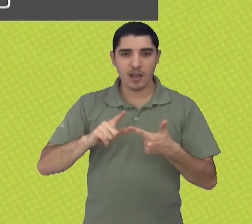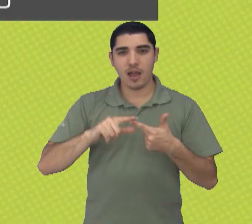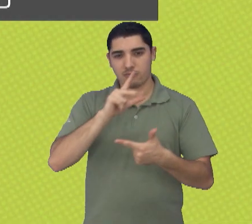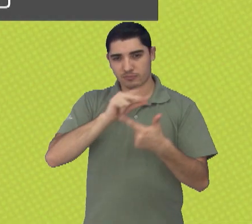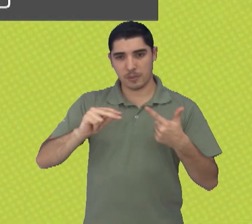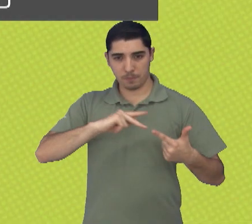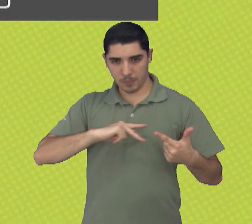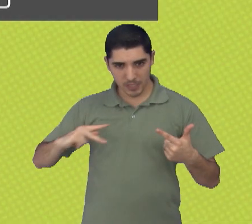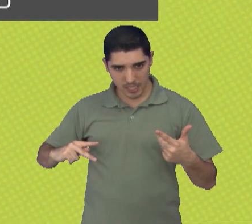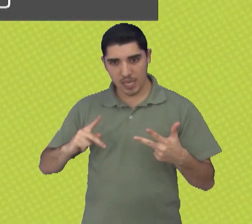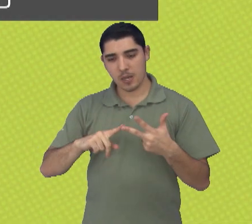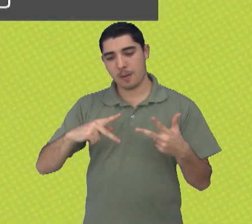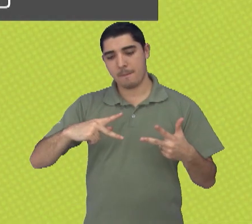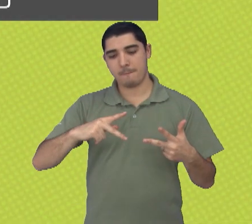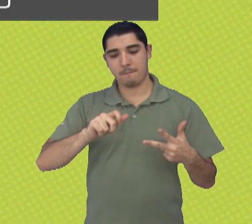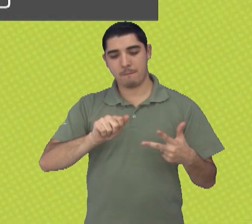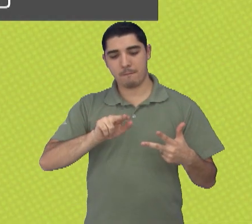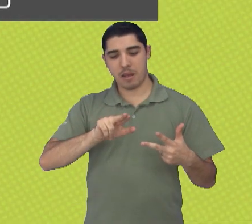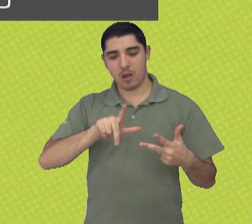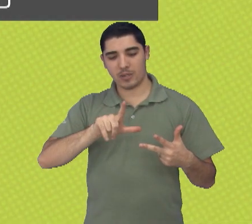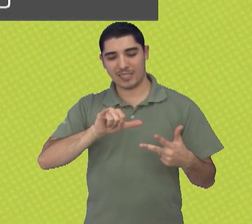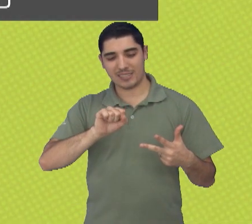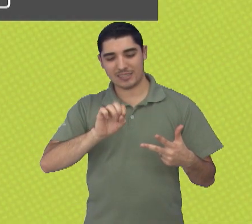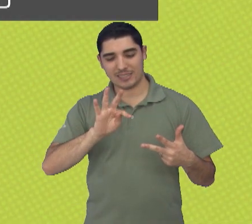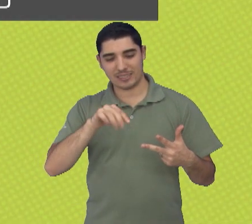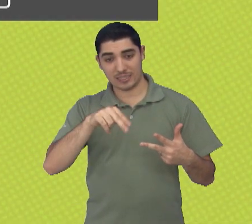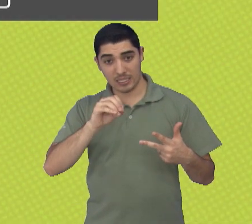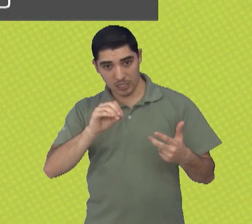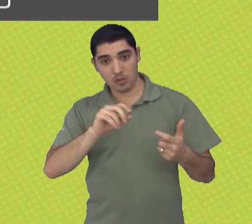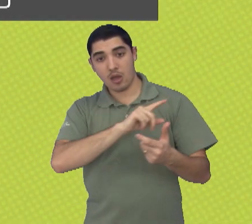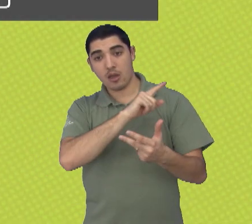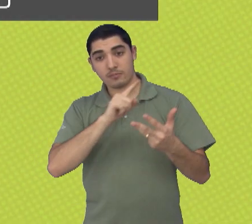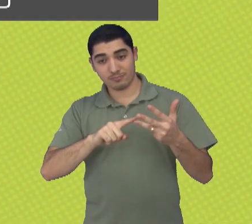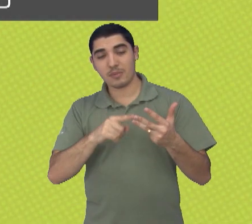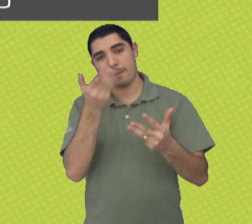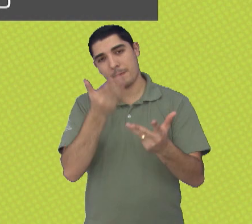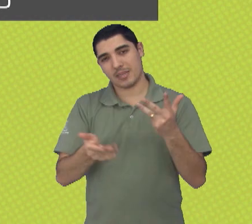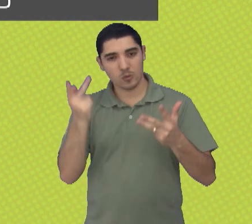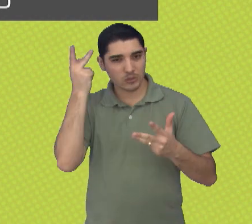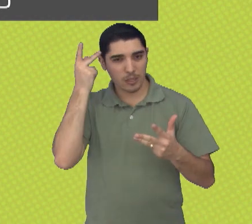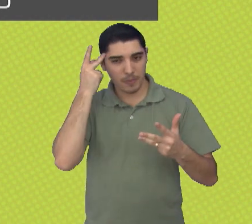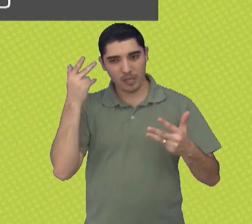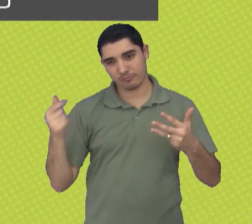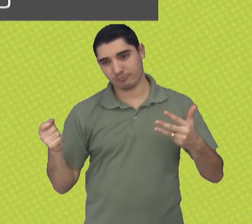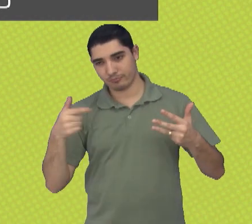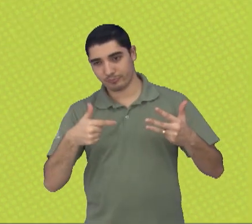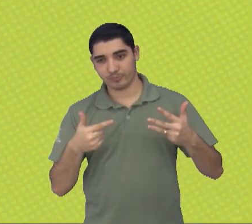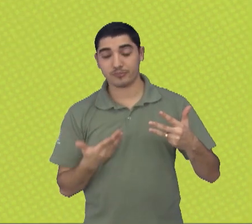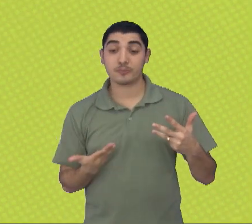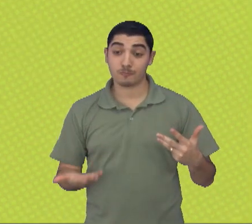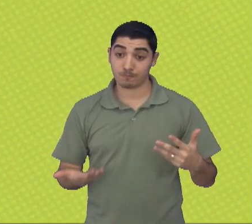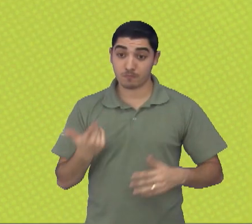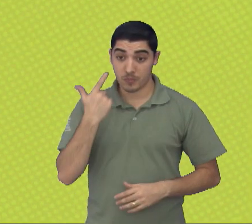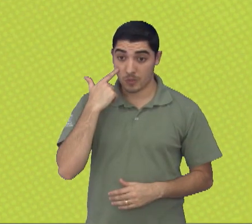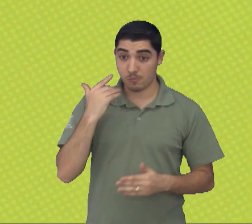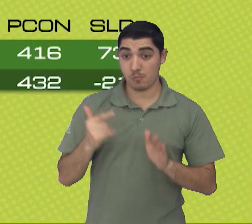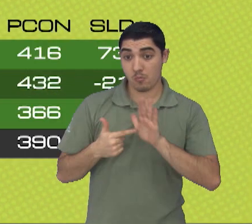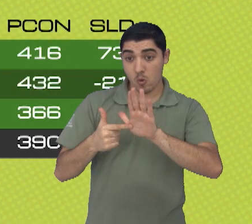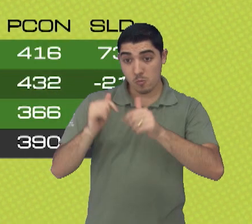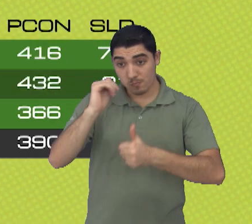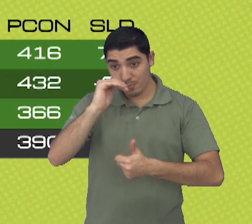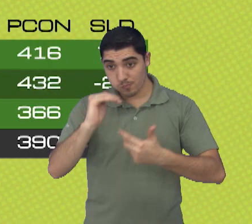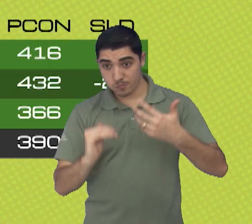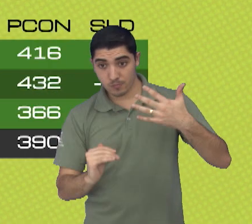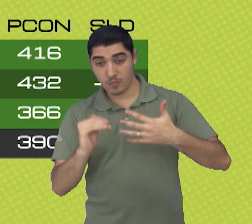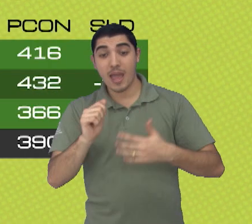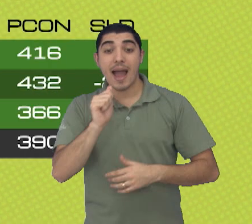Paulistano, o que era o esperado, e acabou perdendo pro São Paulo também, acaba sendo natural devido às circunstâncias. Coloca pra gente agora, Matheus, a classificação, ainda tem